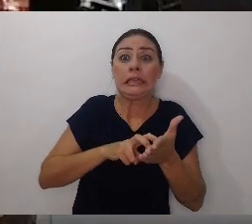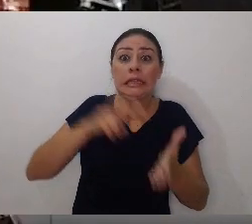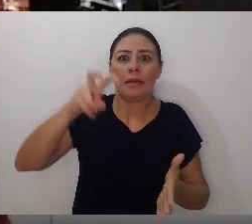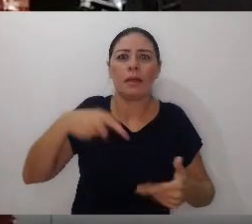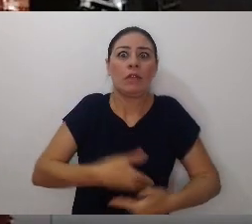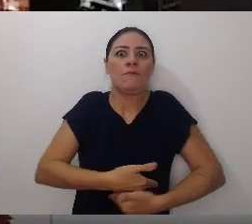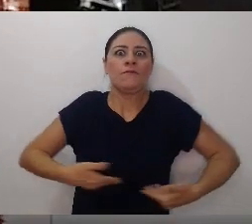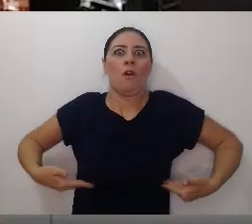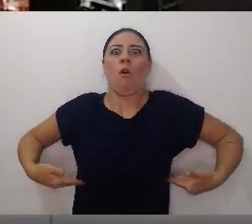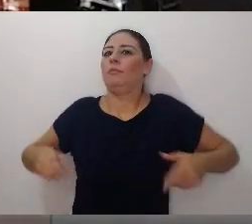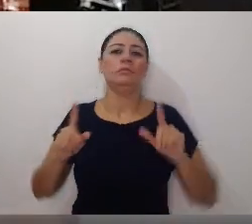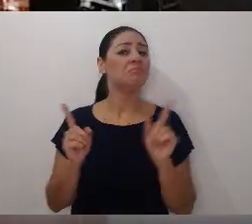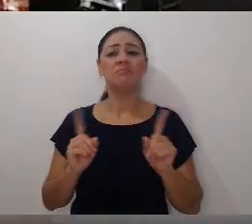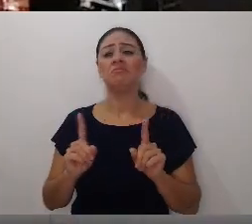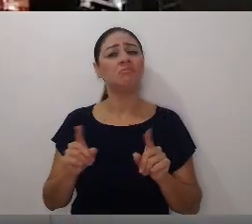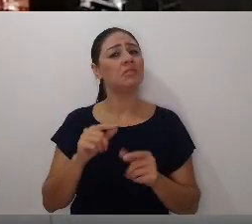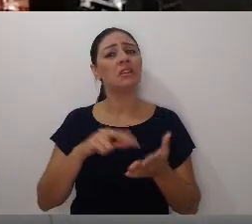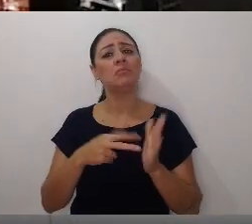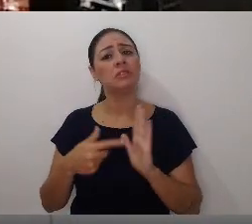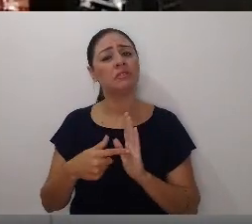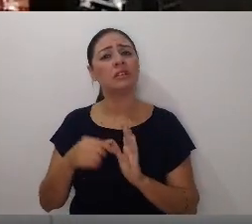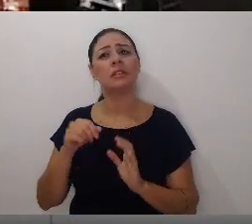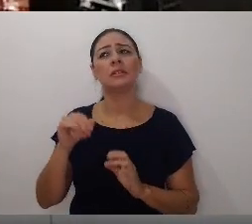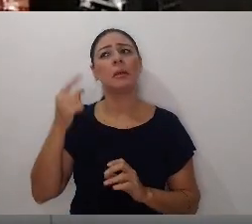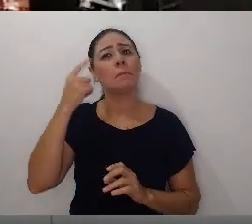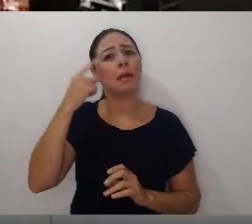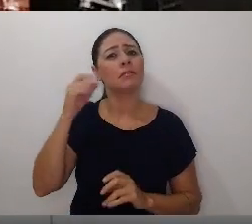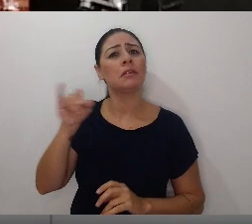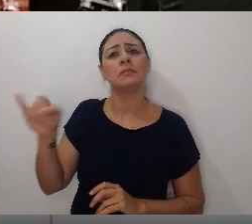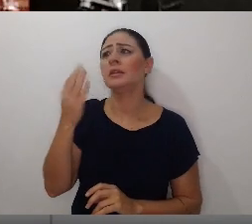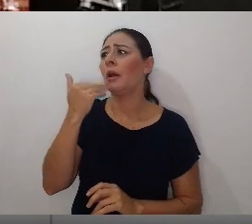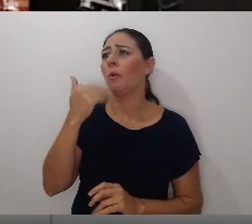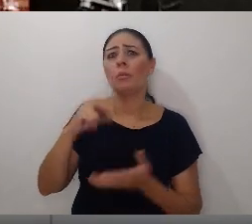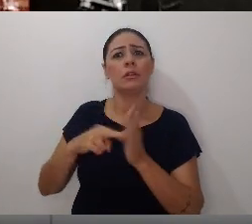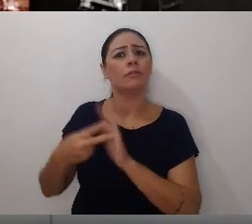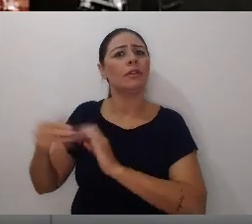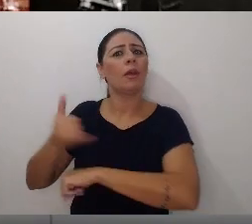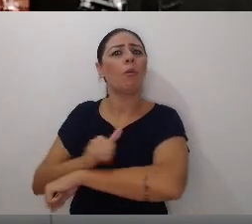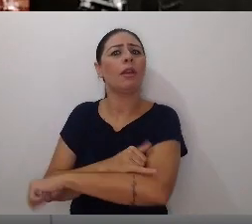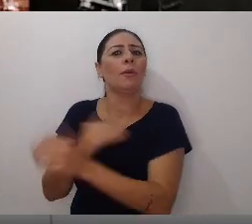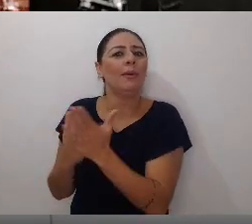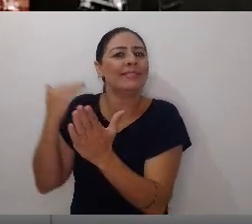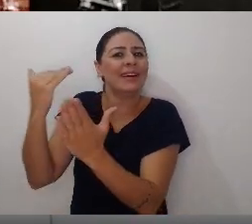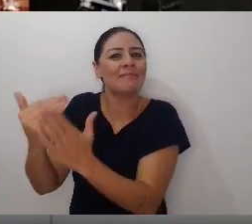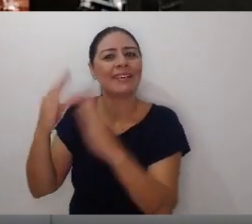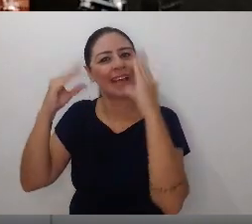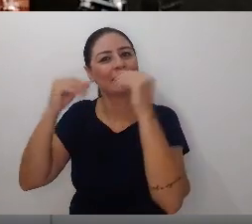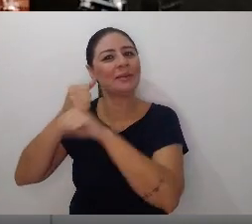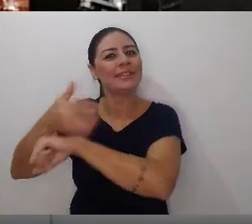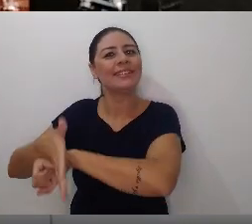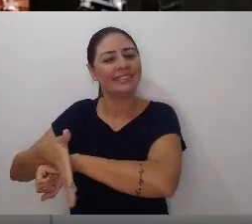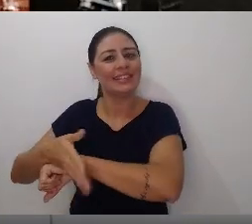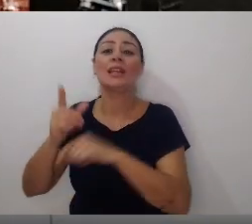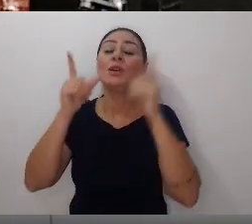Quando você vai para a cama descansar, de manhã você não está mais com aquela fome que você estava. E você pensa, nossa, se eu tivesse comido, eu teria ganhado umas